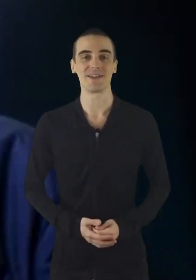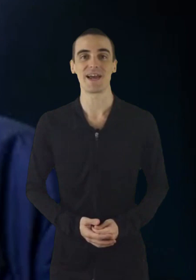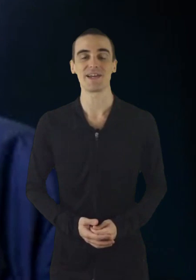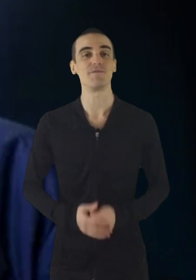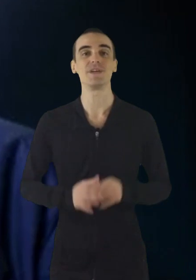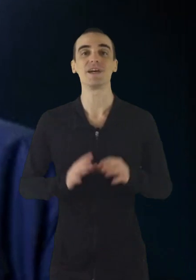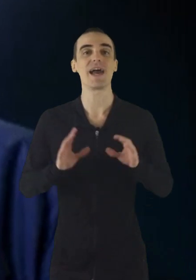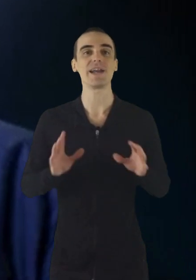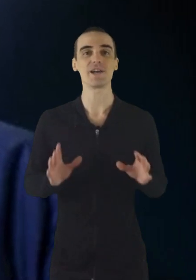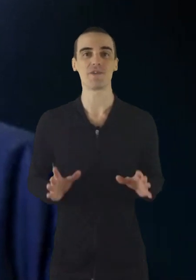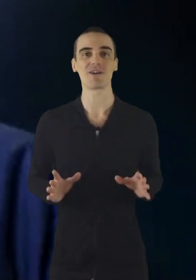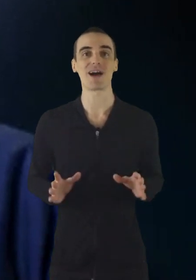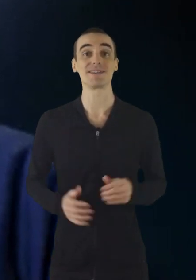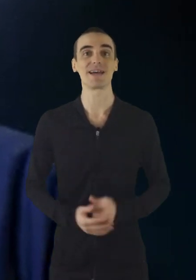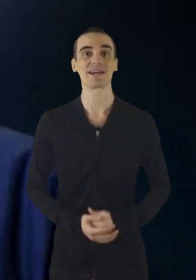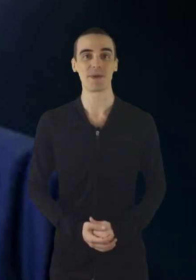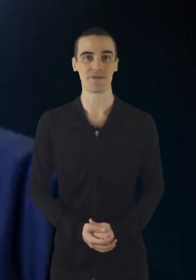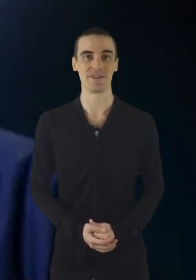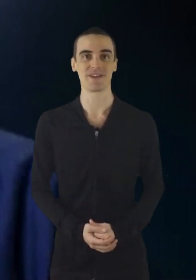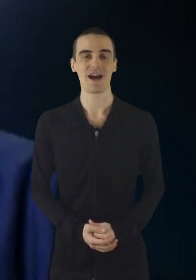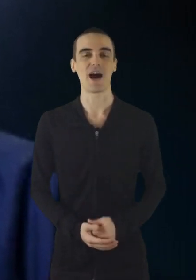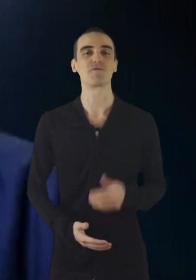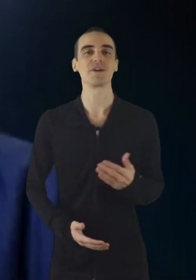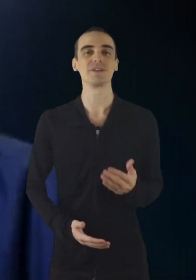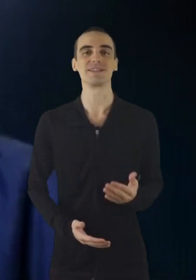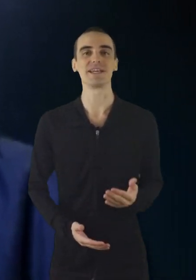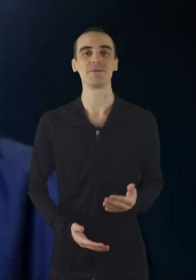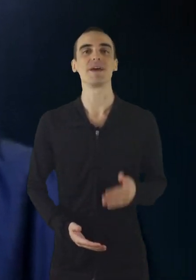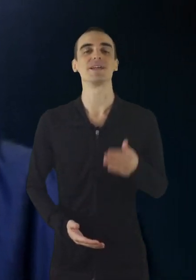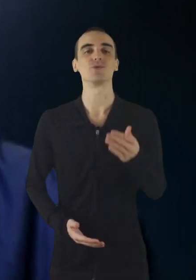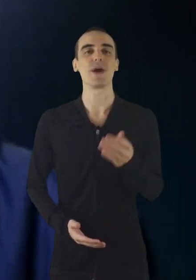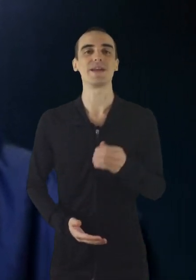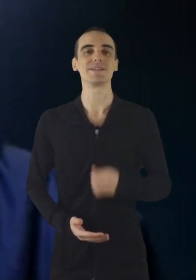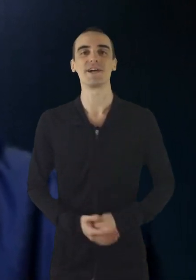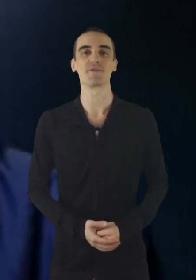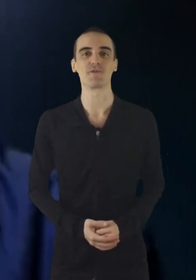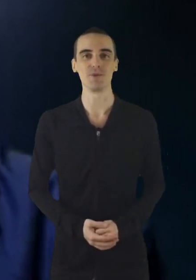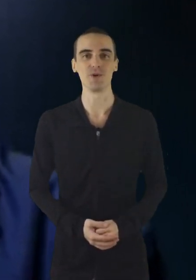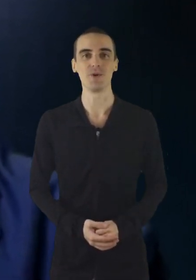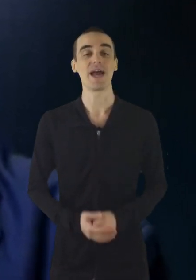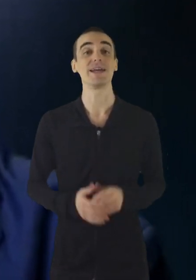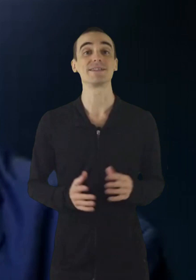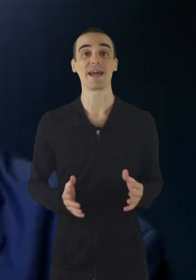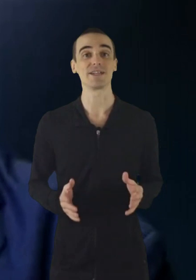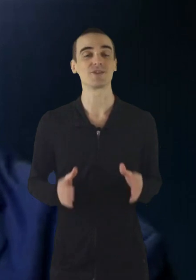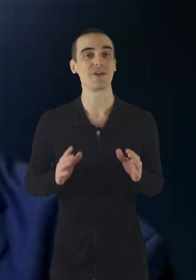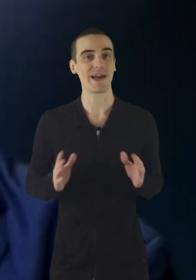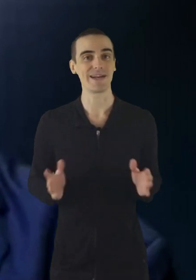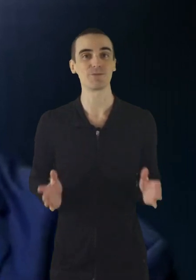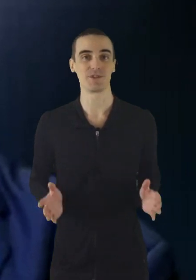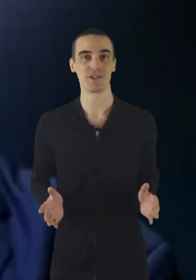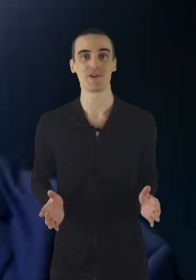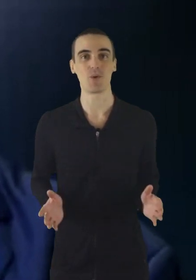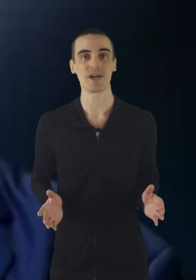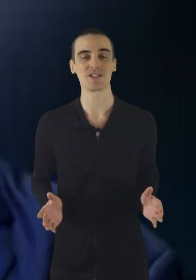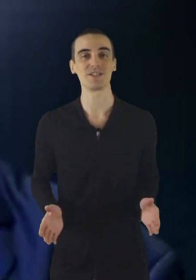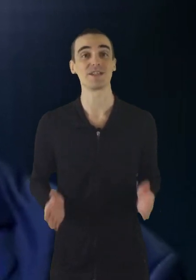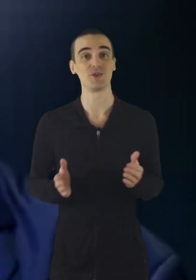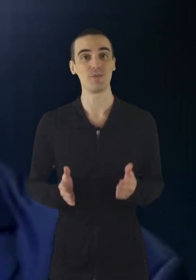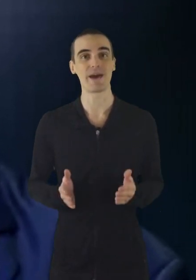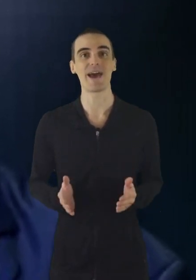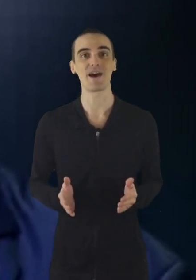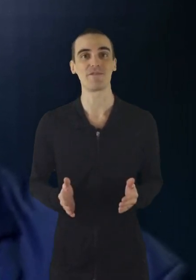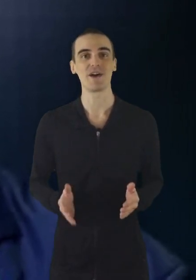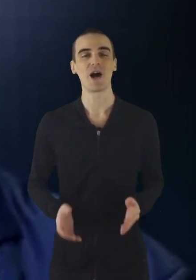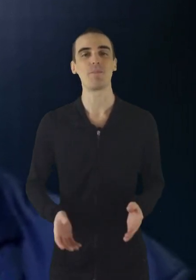CBF vê a vontade de vencer em muitos traços da personalidade de Abel para não perder as últimas notícias do Palmeiras em primeira mão é muito importante